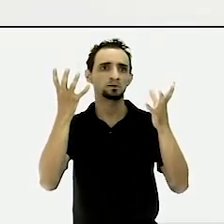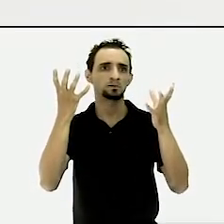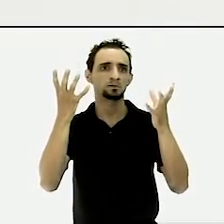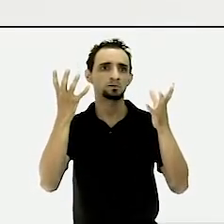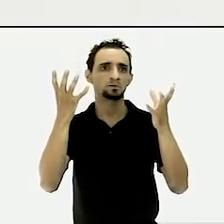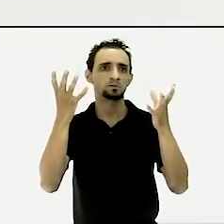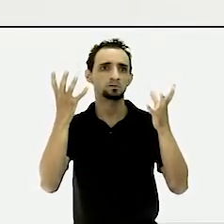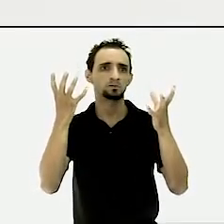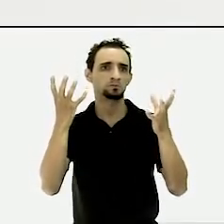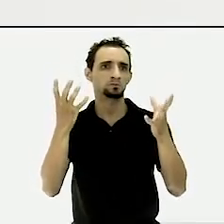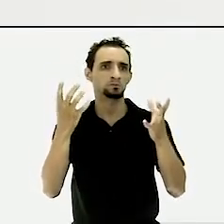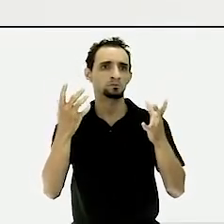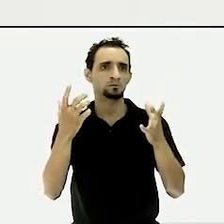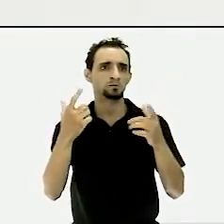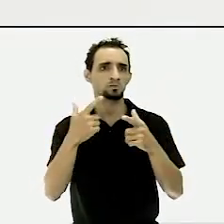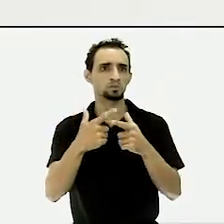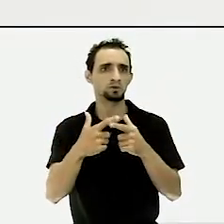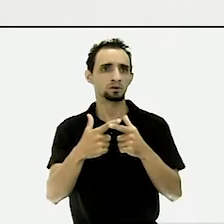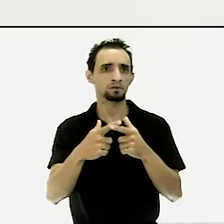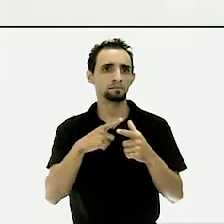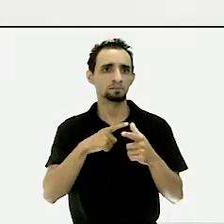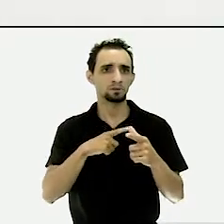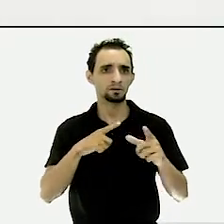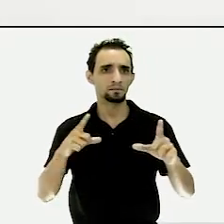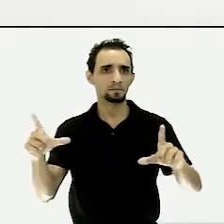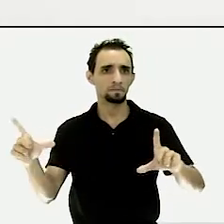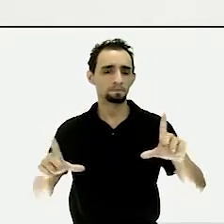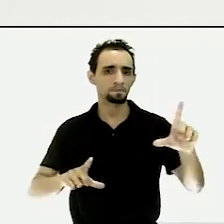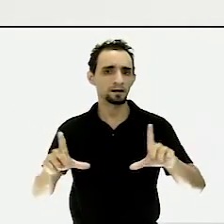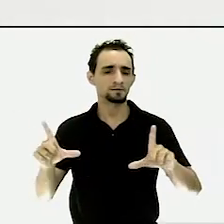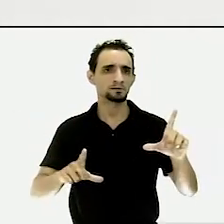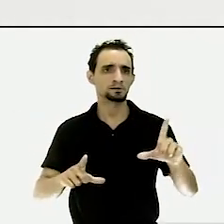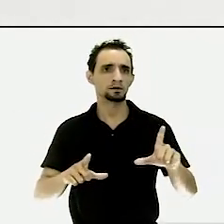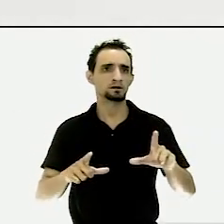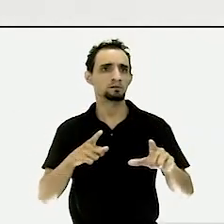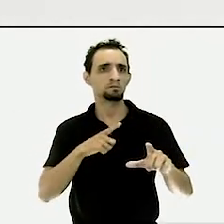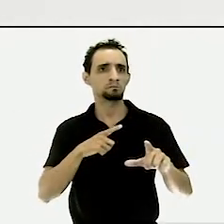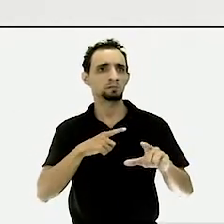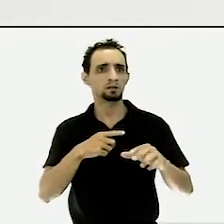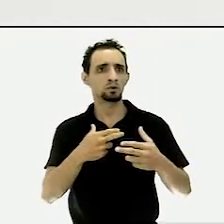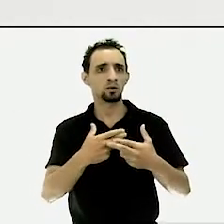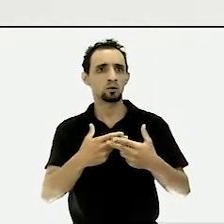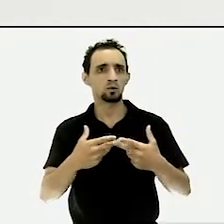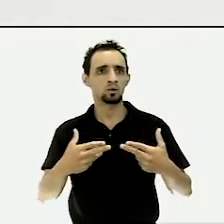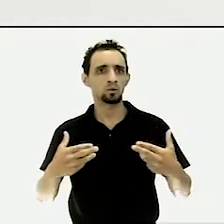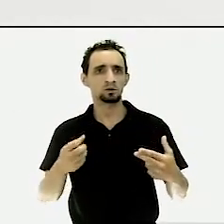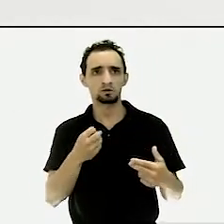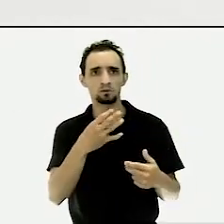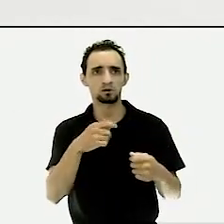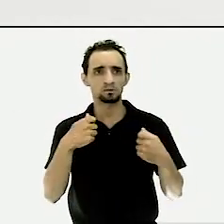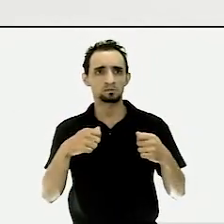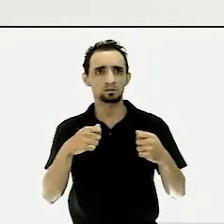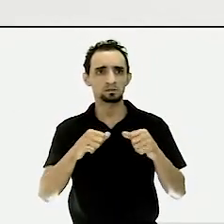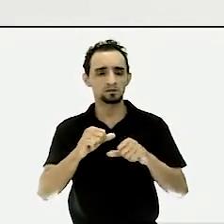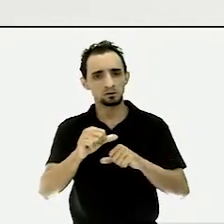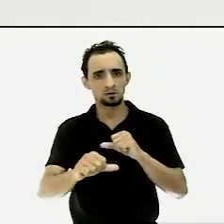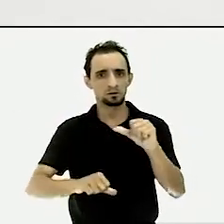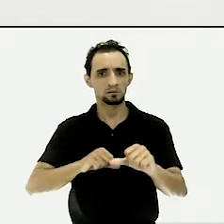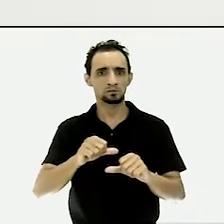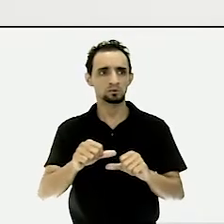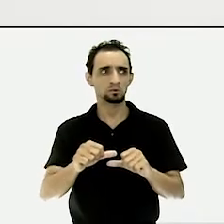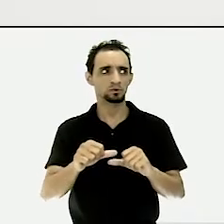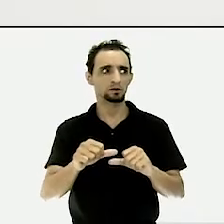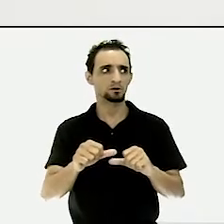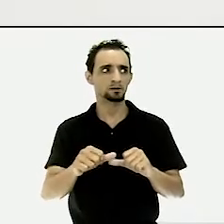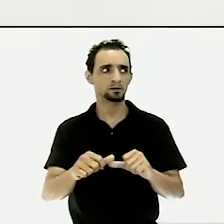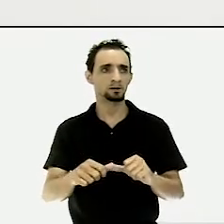que ter banheiro para a população, né? Não tem banheiro. Você vai ali comer um lanche, vai lavar a mão onde? Vontade de fazer uma necessidade, não tem o local